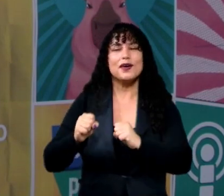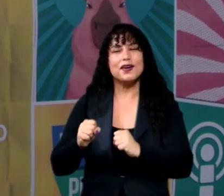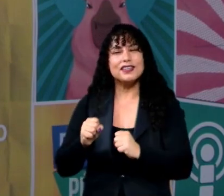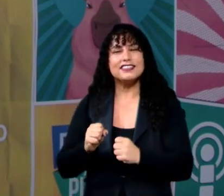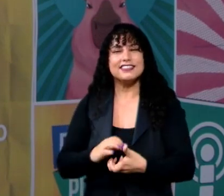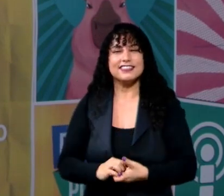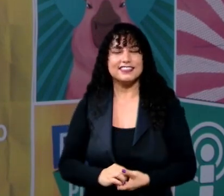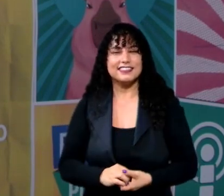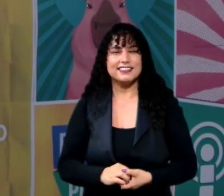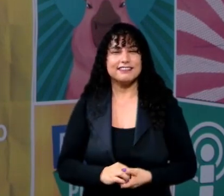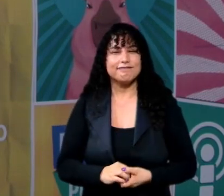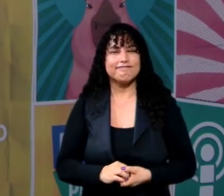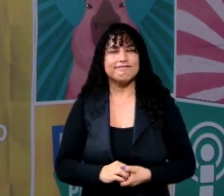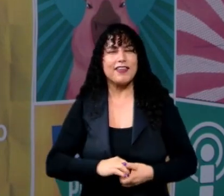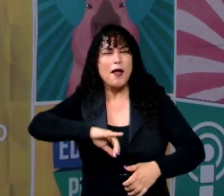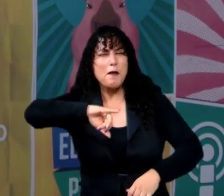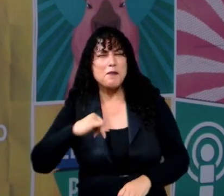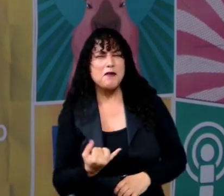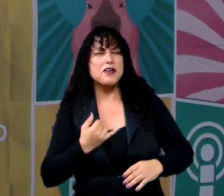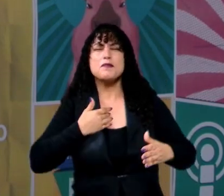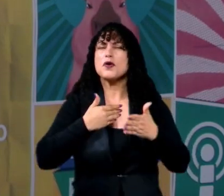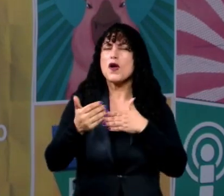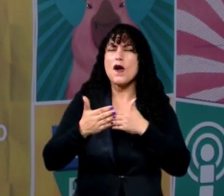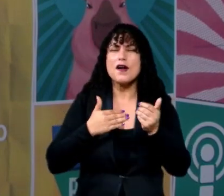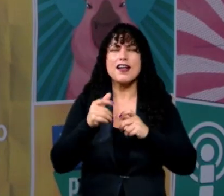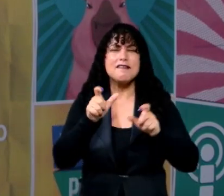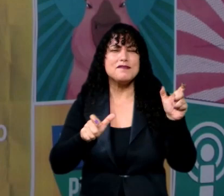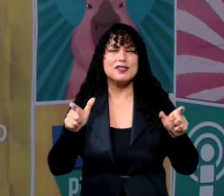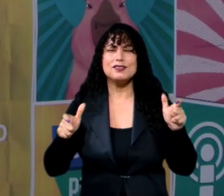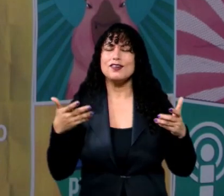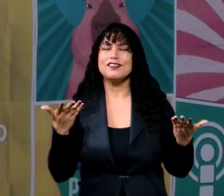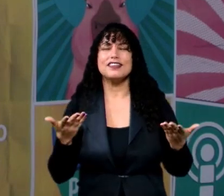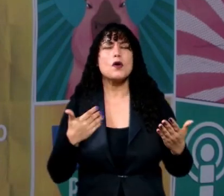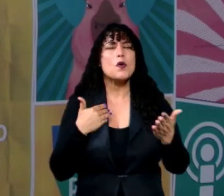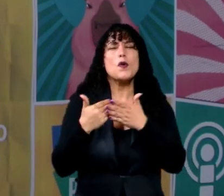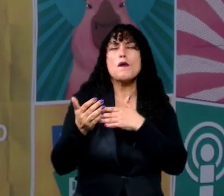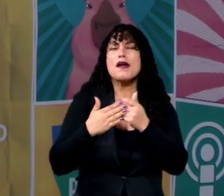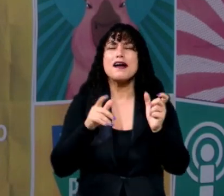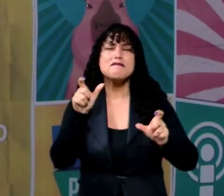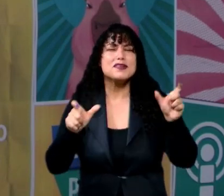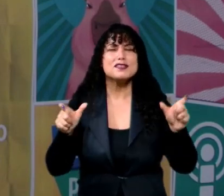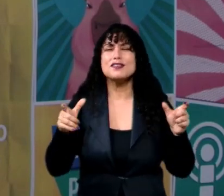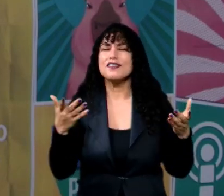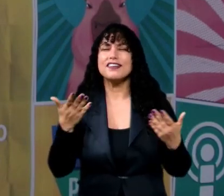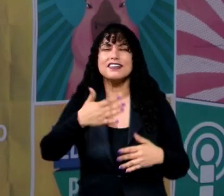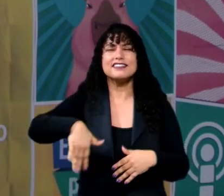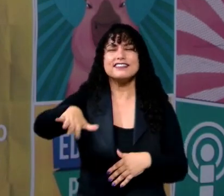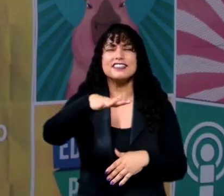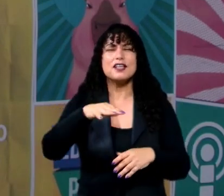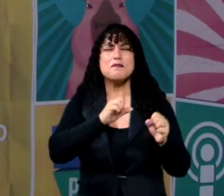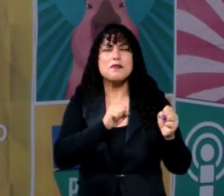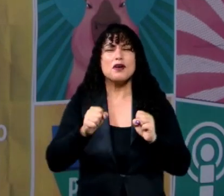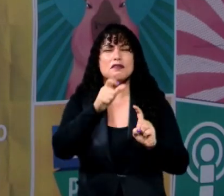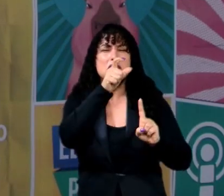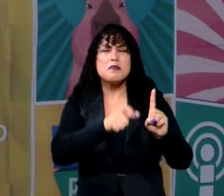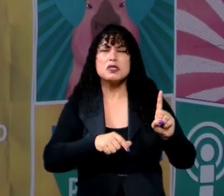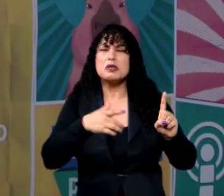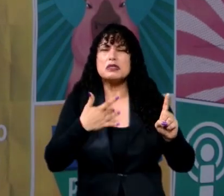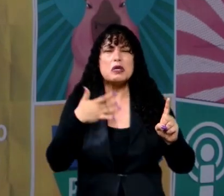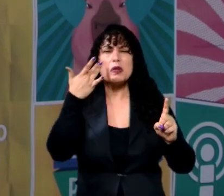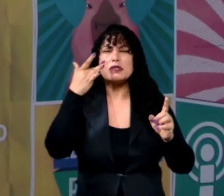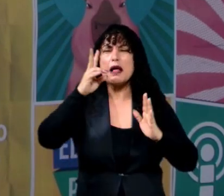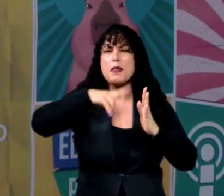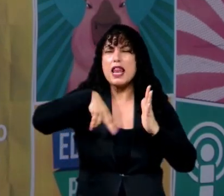ser desfrutada por qualquer pessoa. Qualquer pessoa. Você pode ser uma pessoa que não sabe